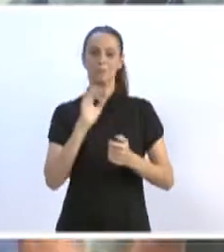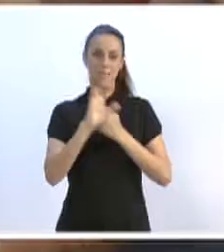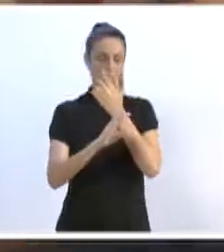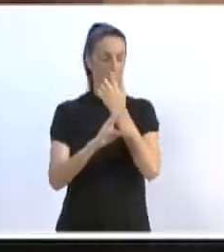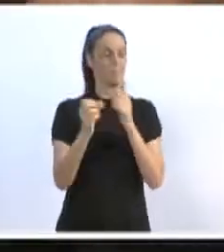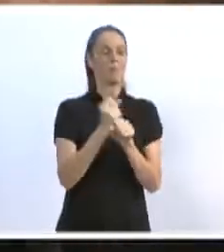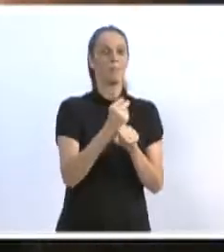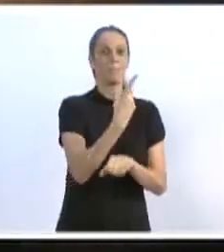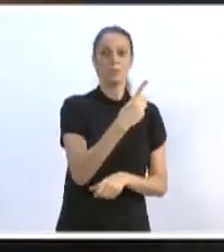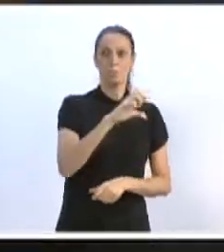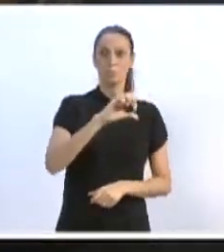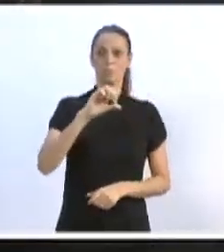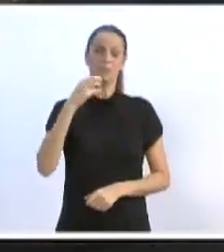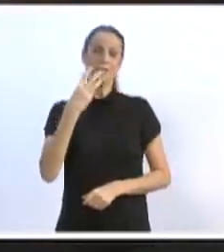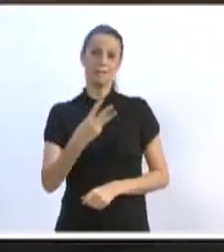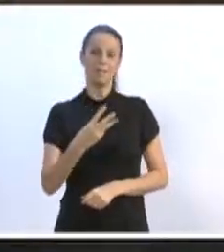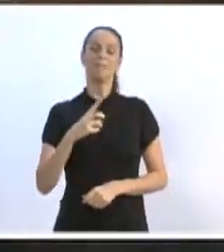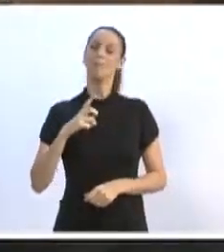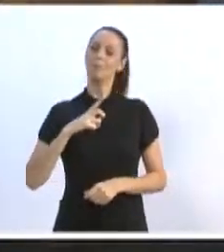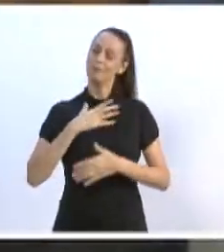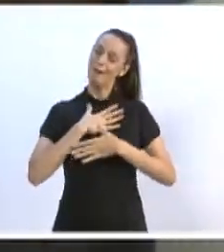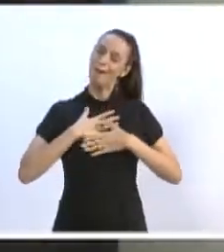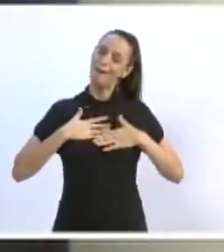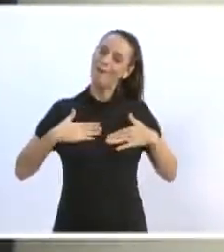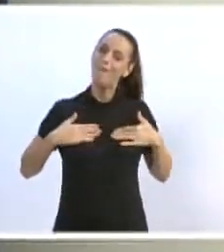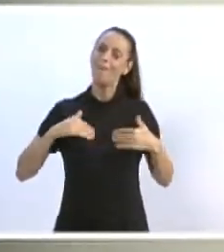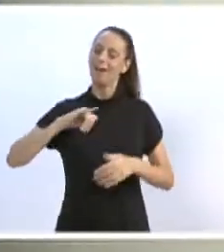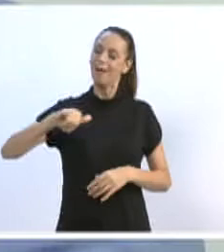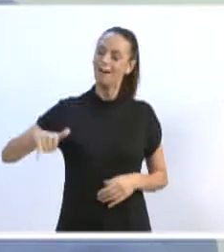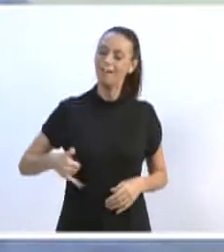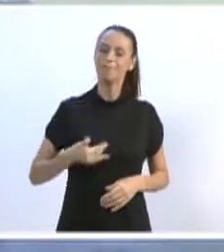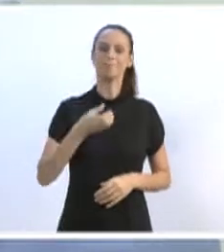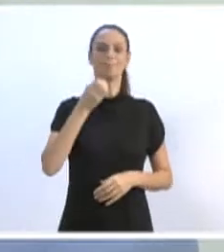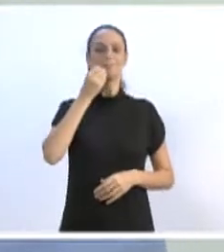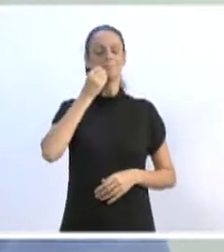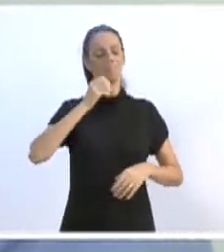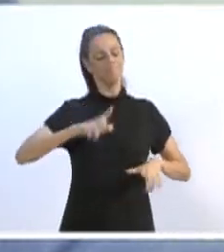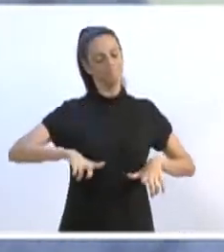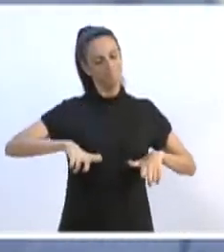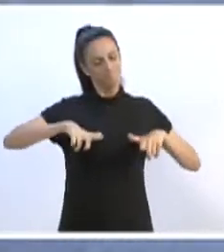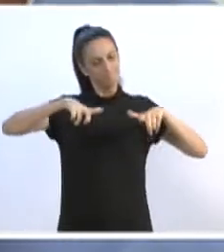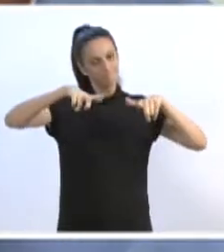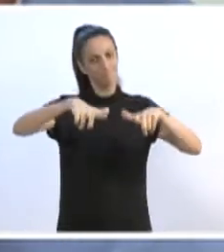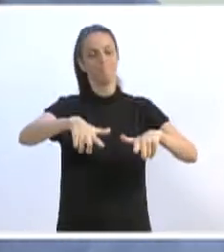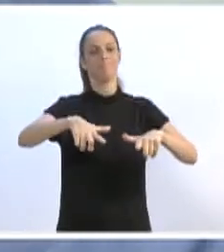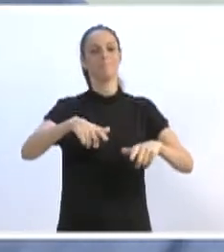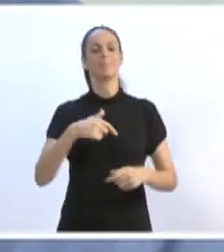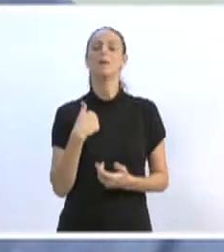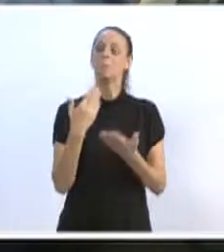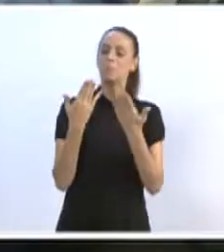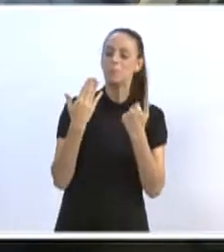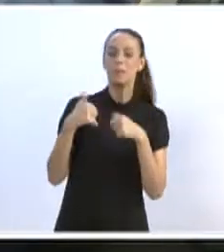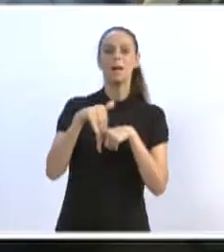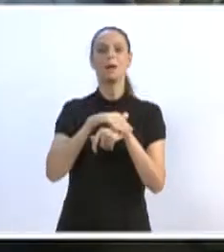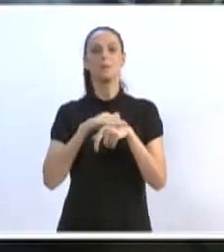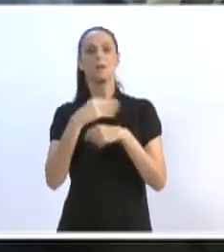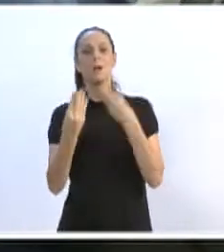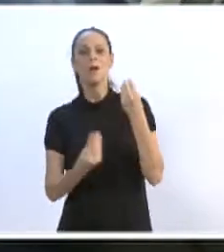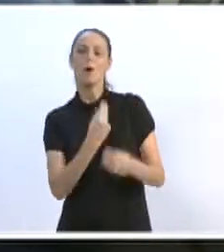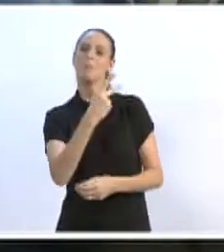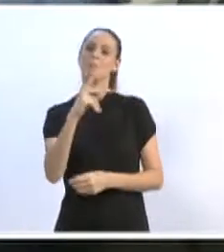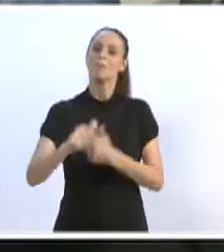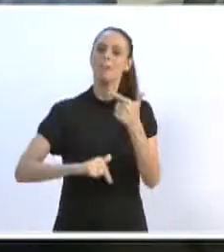resolveram terceirizar os serviços de segurança e convidaram o seu Avelino a abrir uma